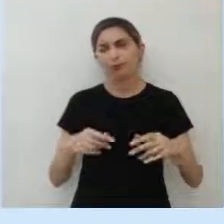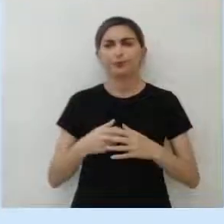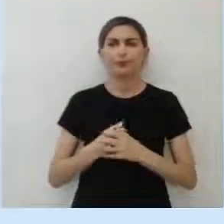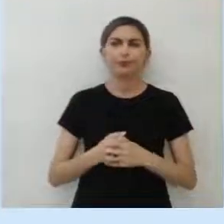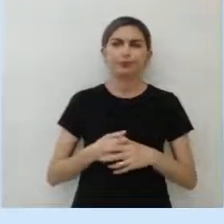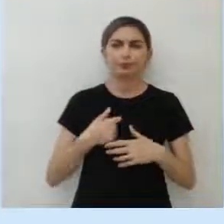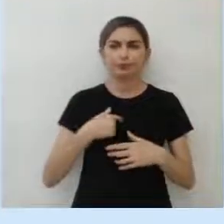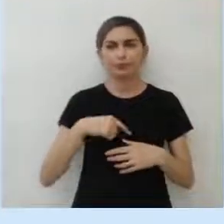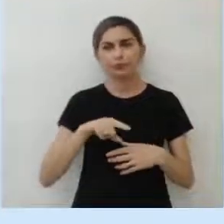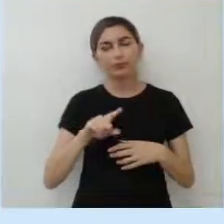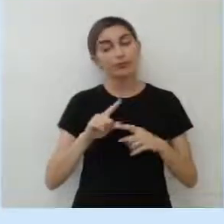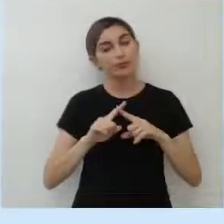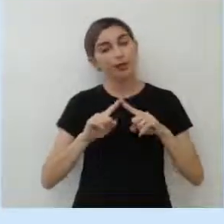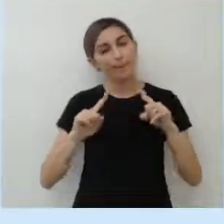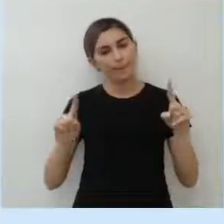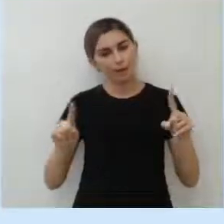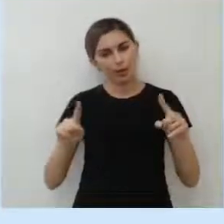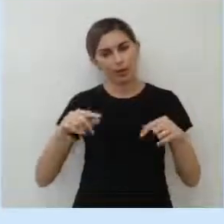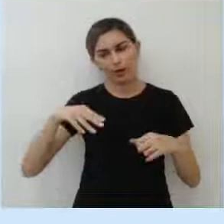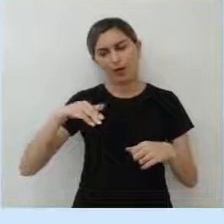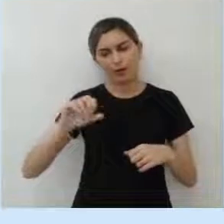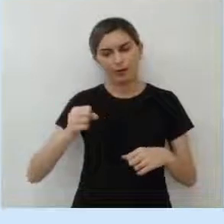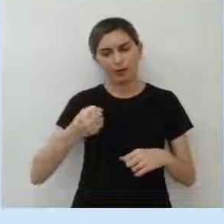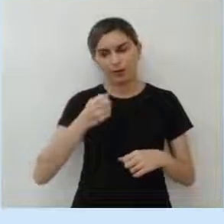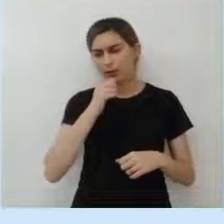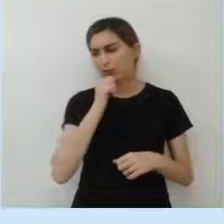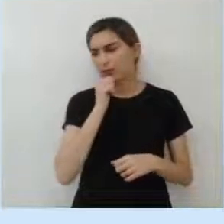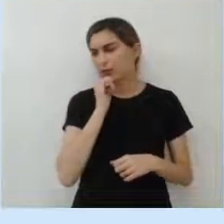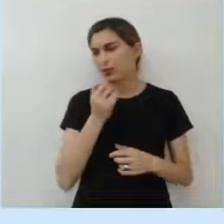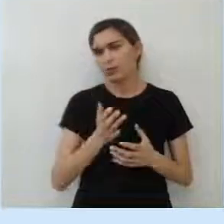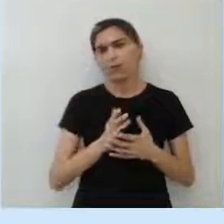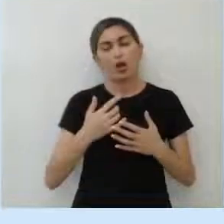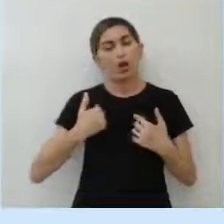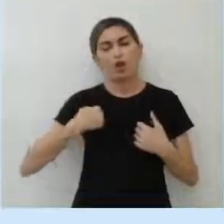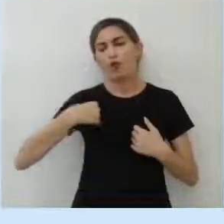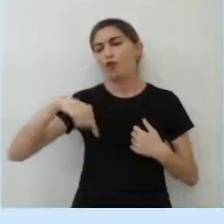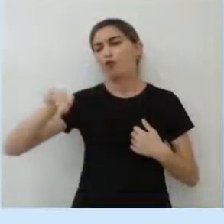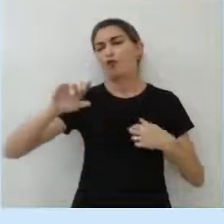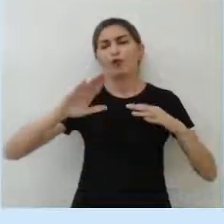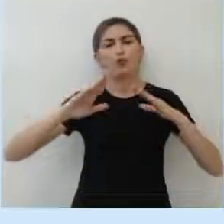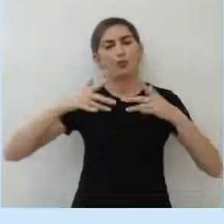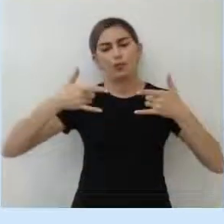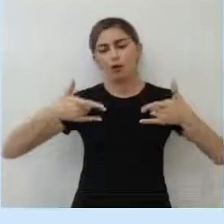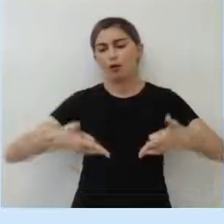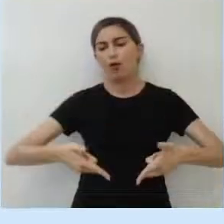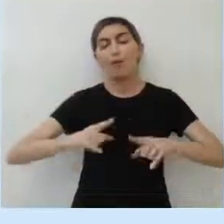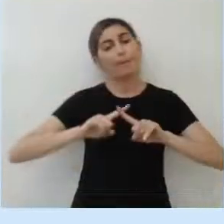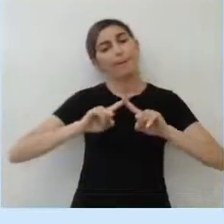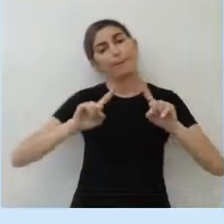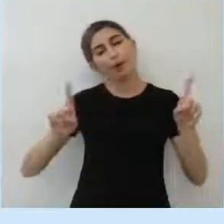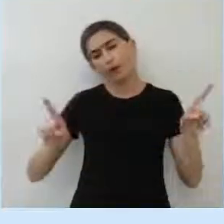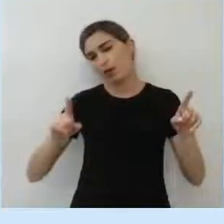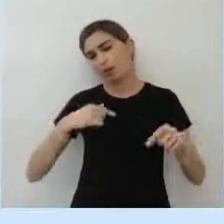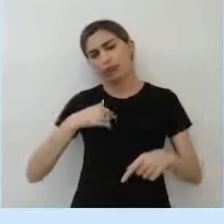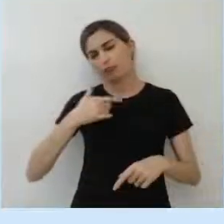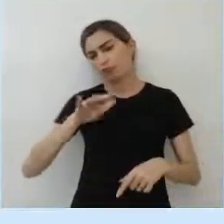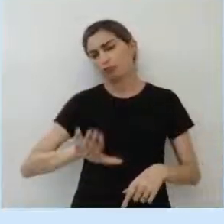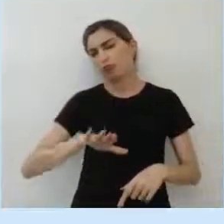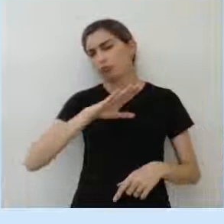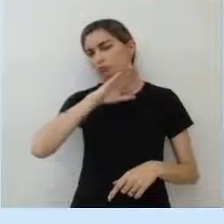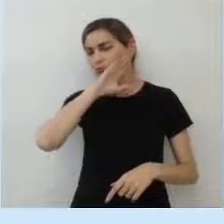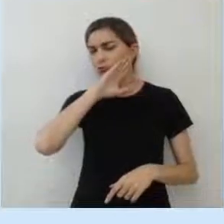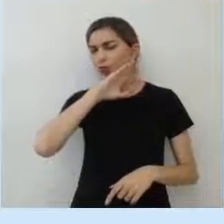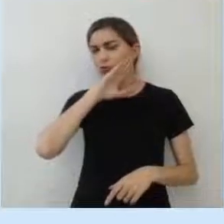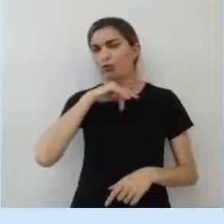vai utilizar o mais sem o i. Exemplo, eu fui para a cama, mas não estava com